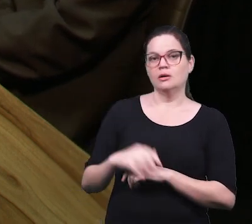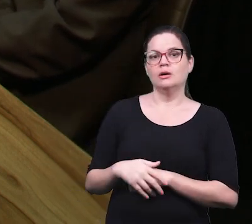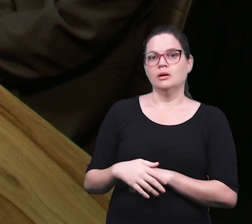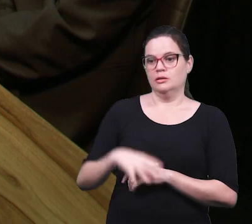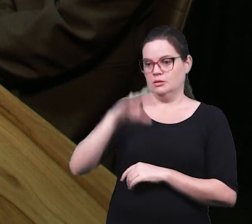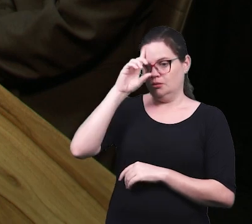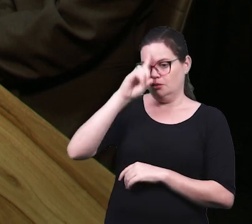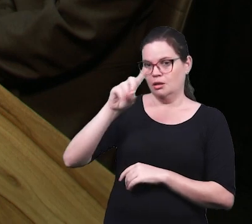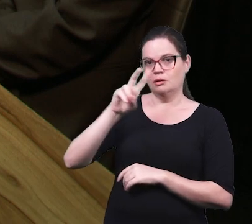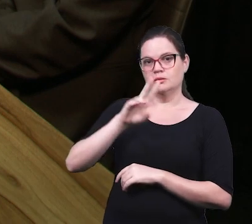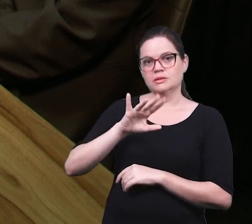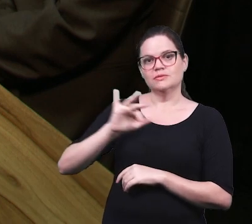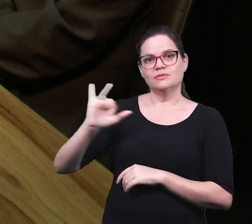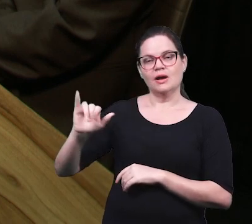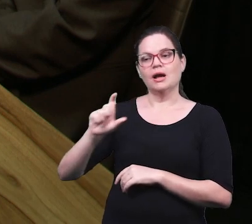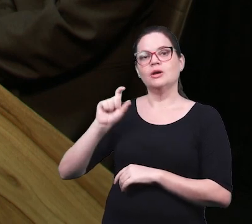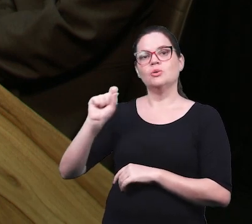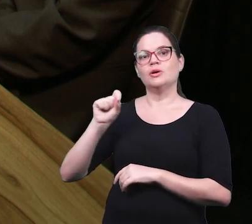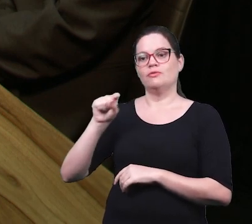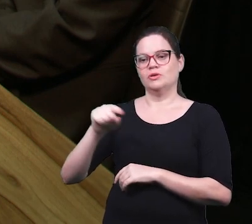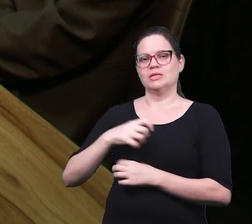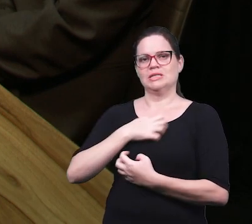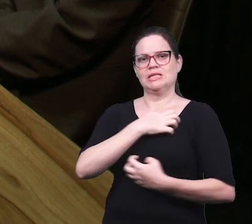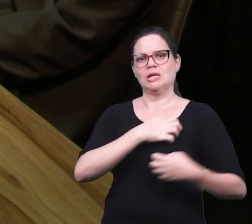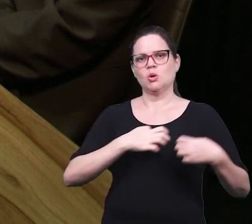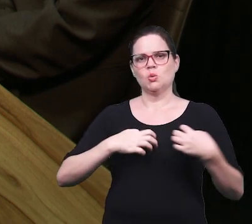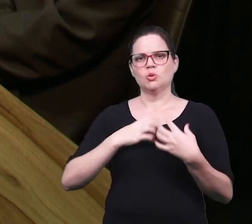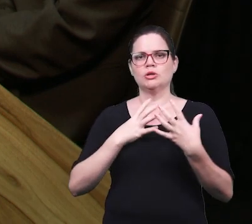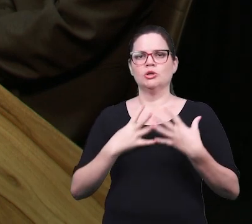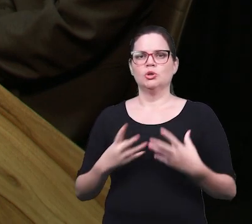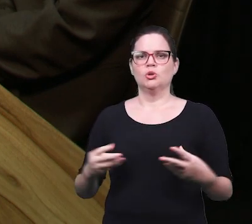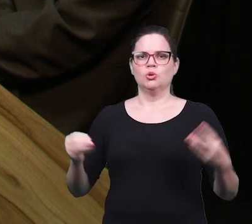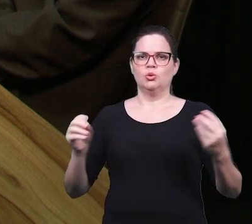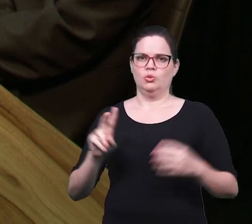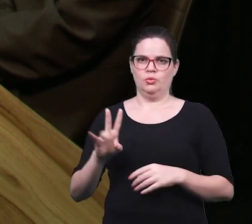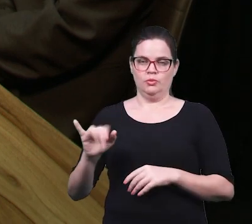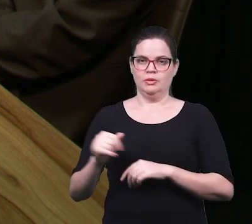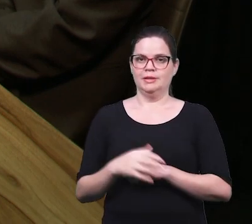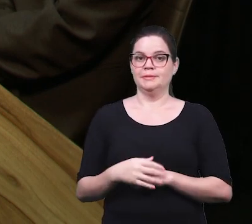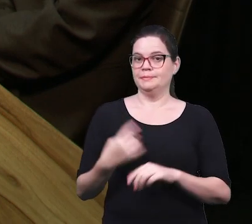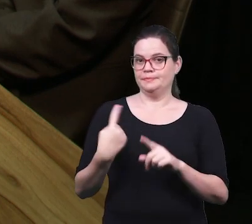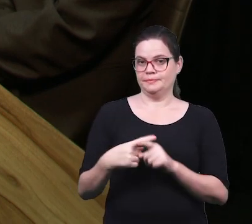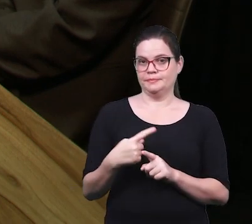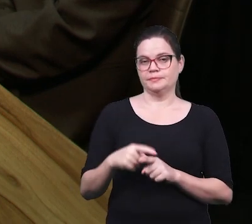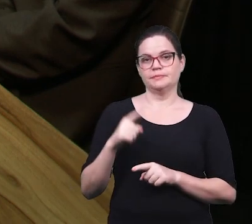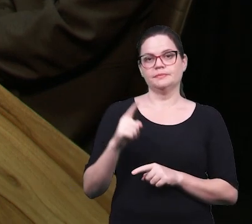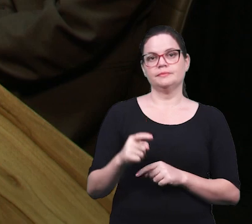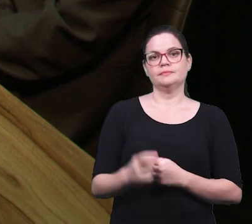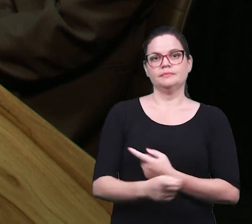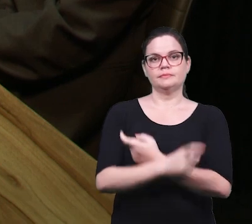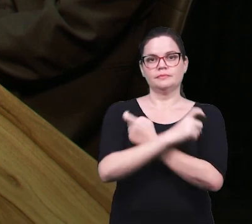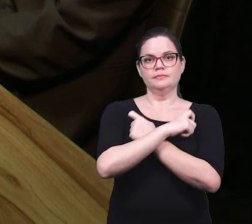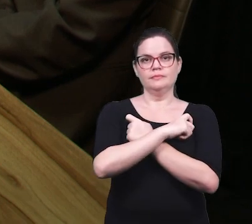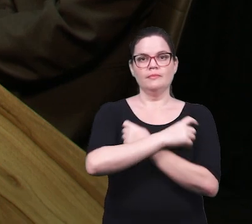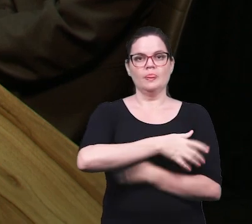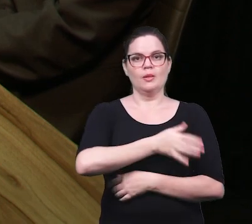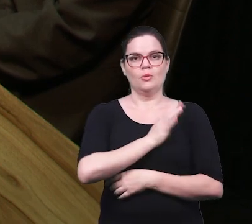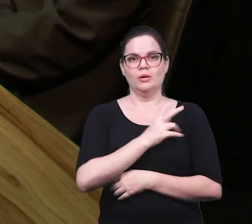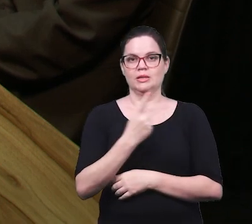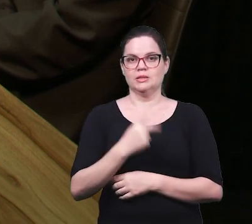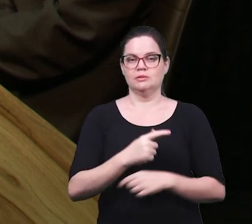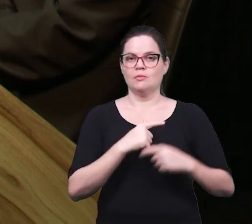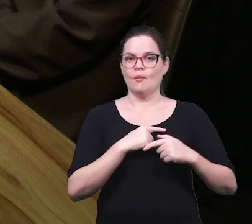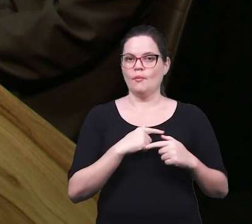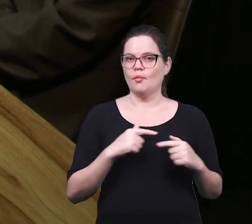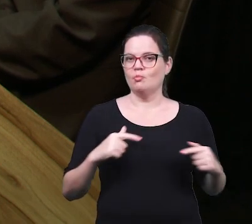Faraó. Então, assim, o que estava incomodando o Faraó não era só o fato de não saber o que significavam os sonhos. Havia um vazio no coração.